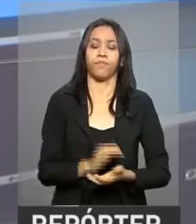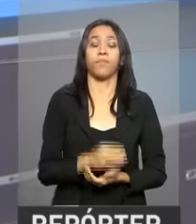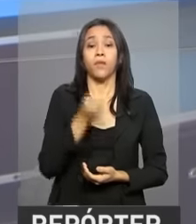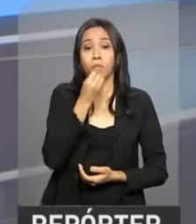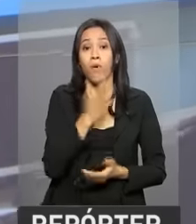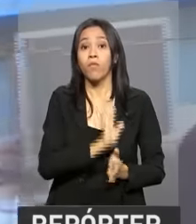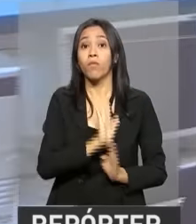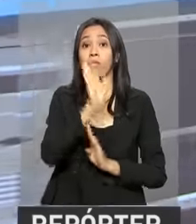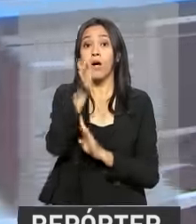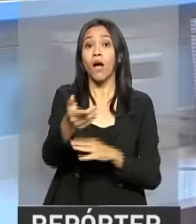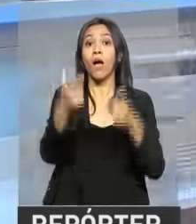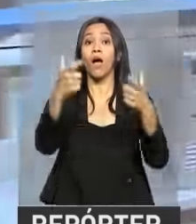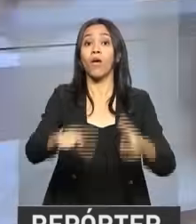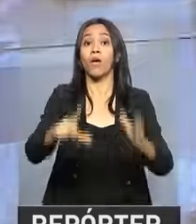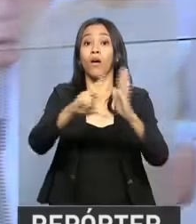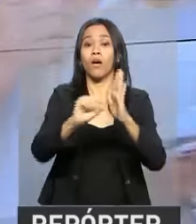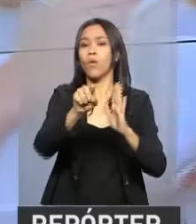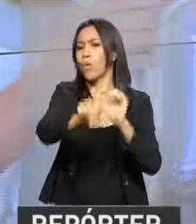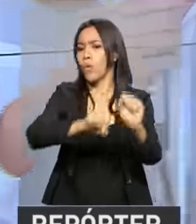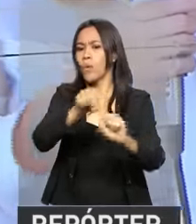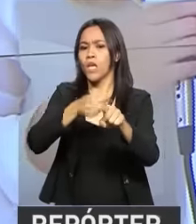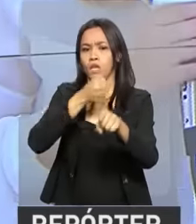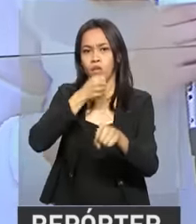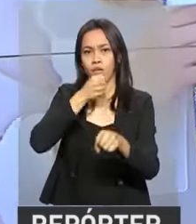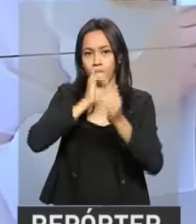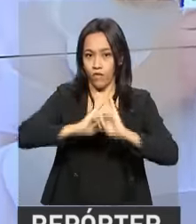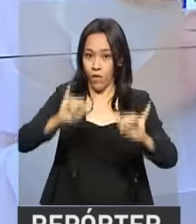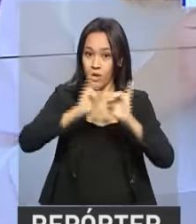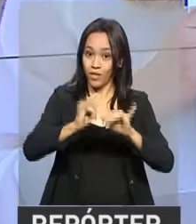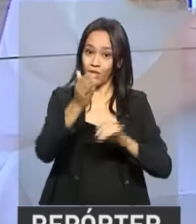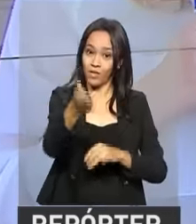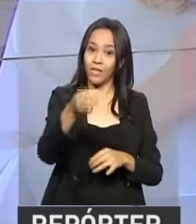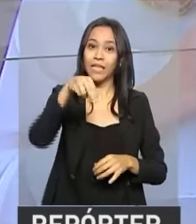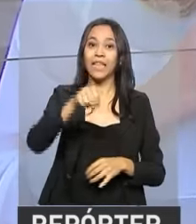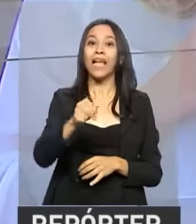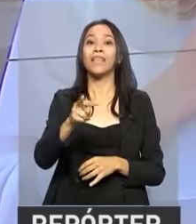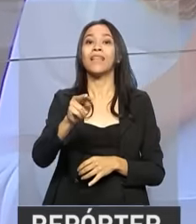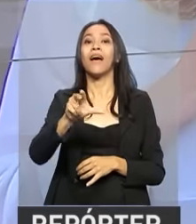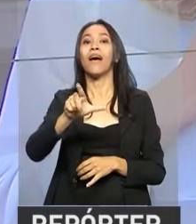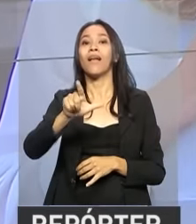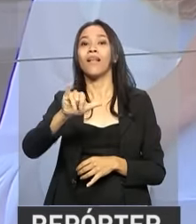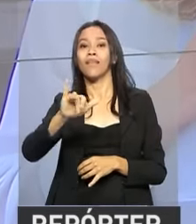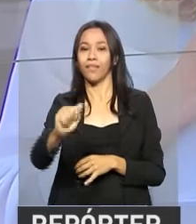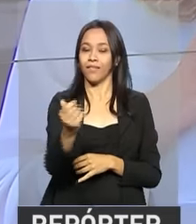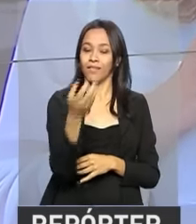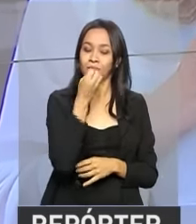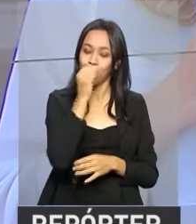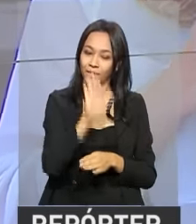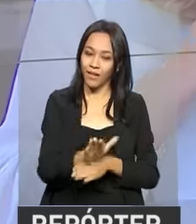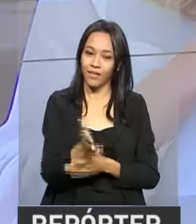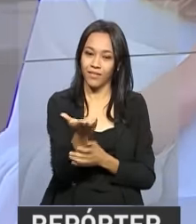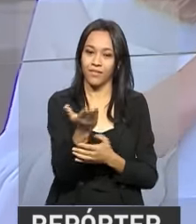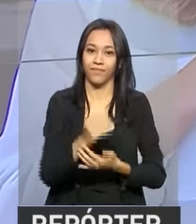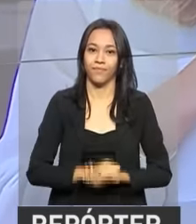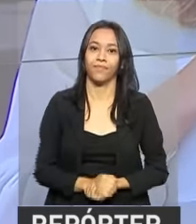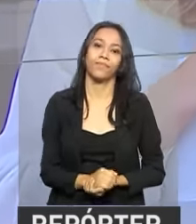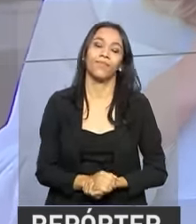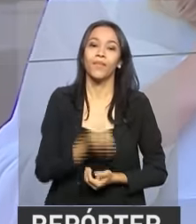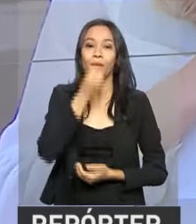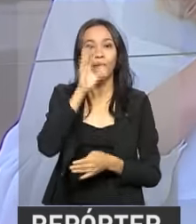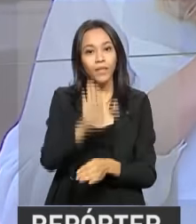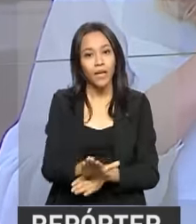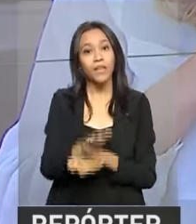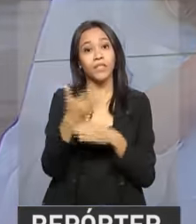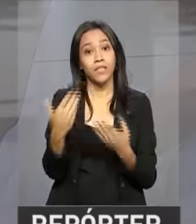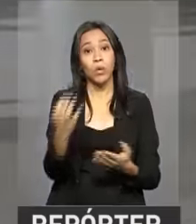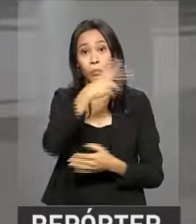vamos agora ao Palácio do Planalto com as informações desta tarde com a repórter Natália Melo Boa tarde Boa tarde Renata